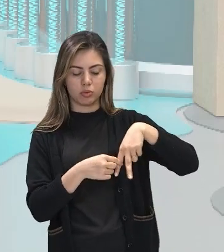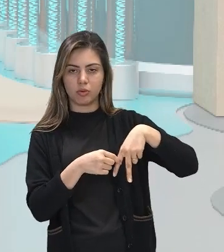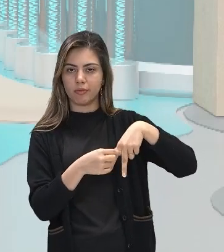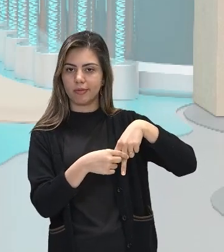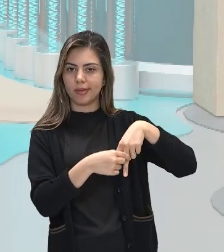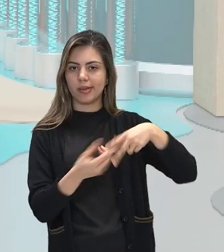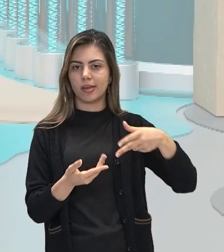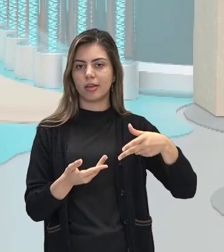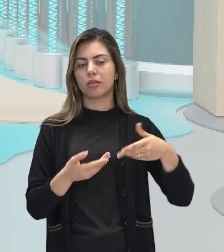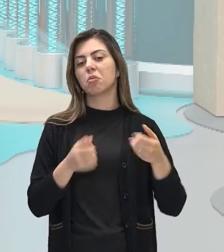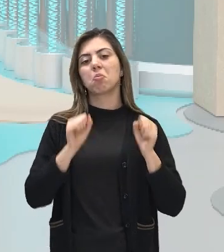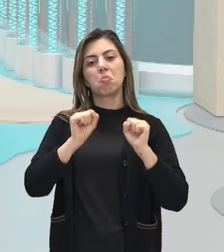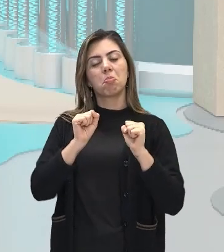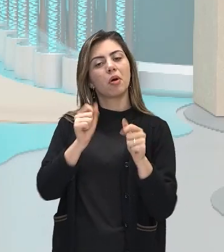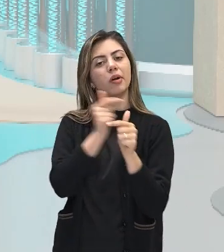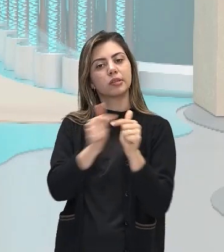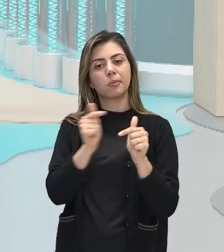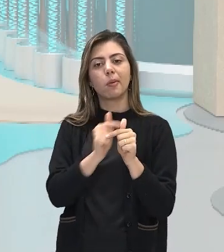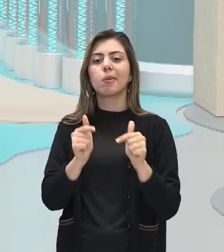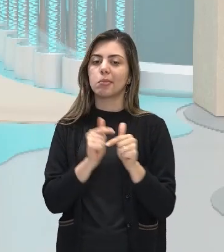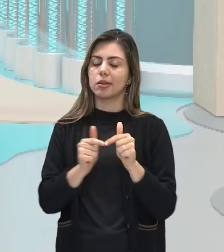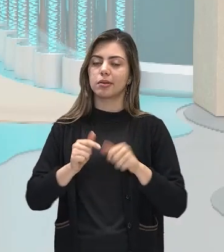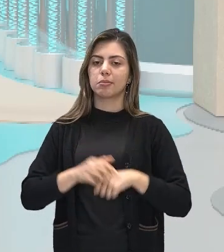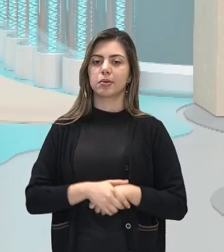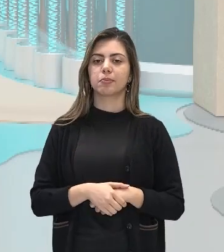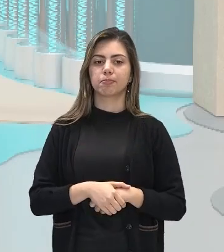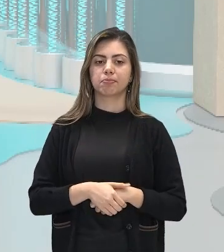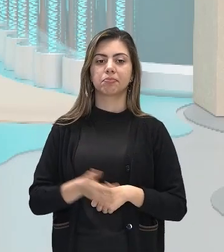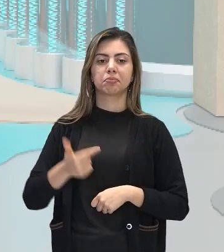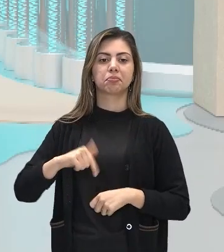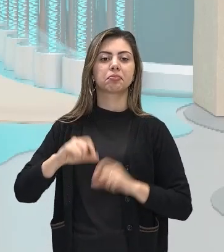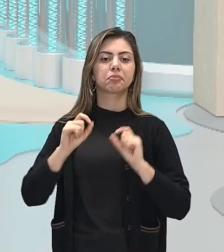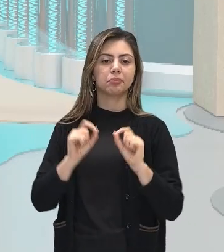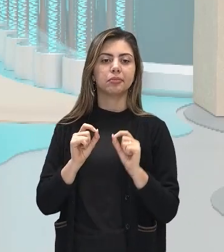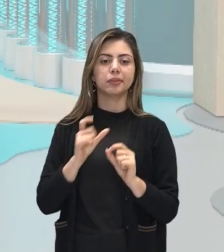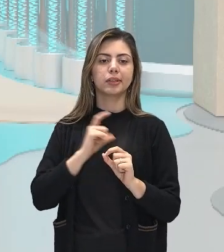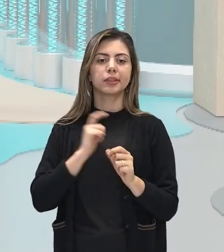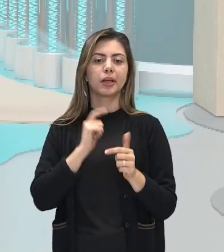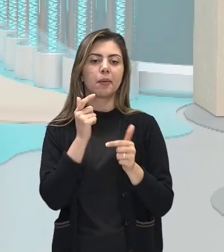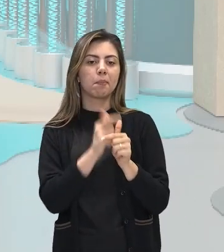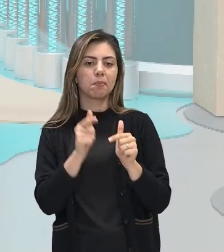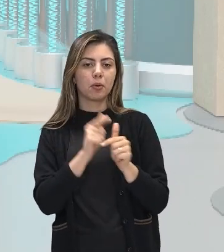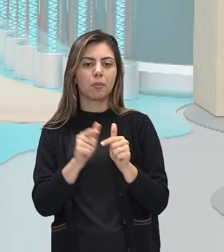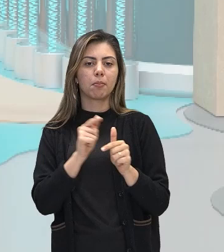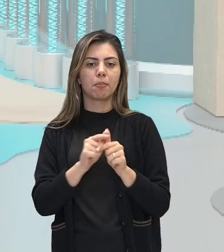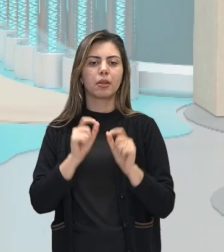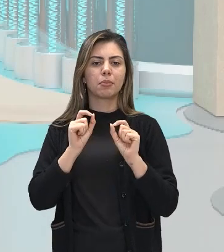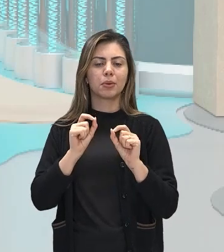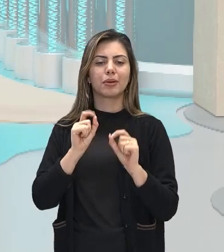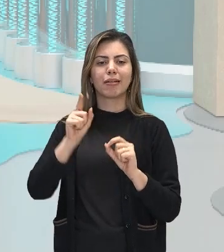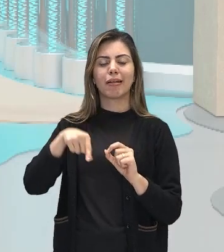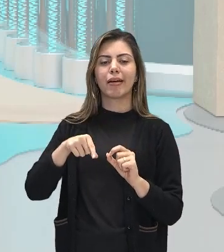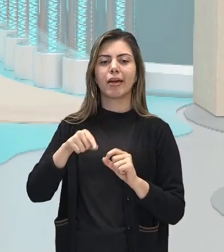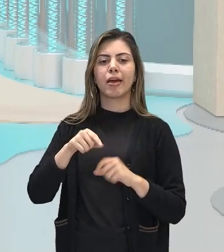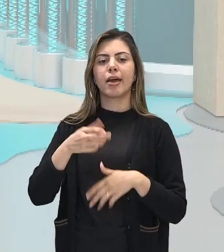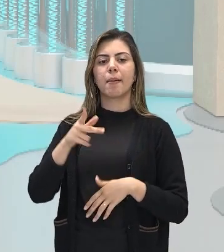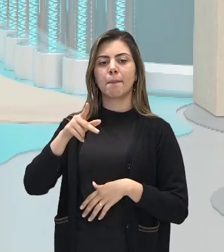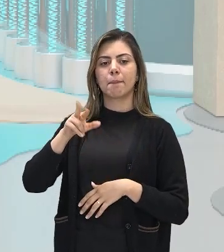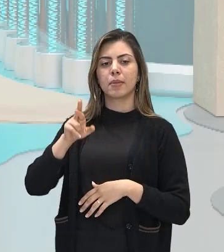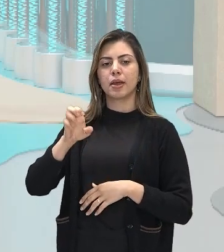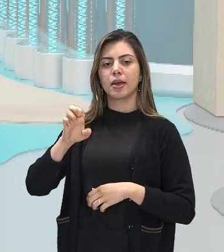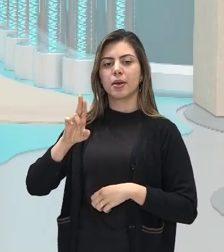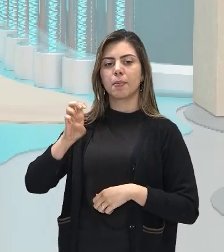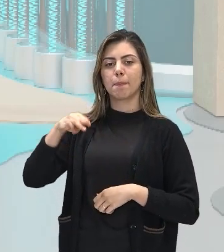quadril, ok? Patologias reumáticas que estão ligadas ali ao sistema locomotor, como a